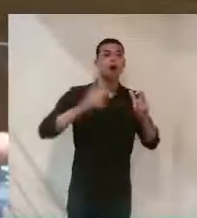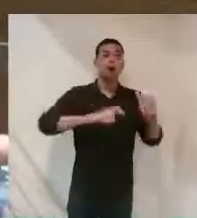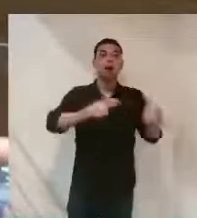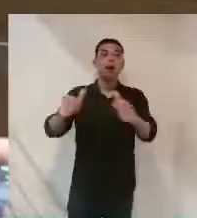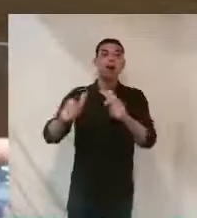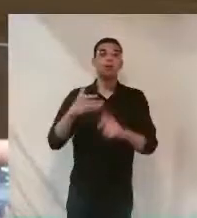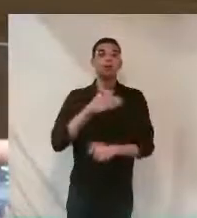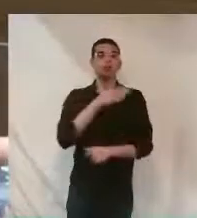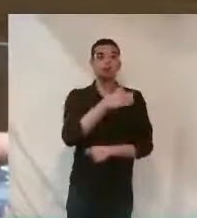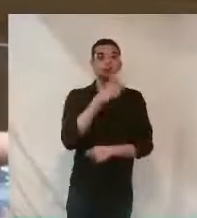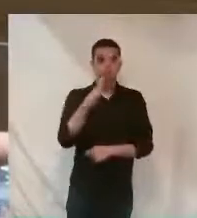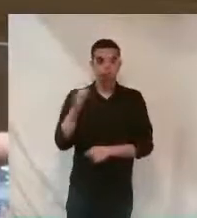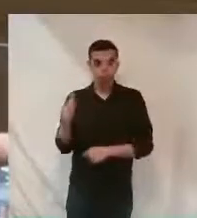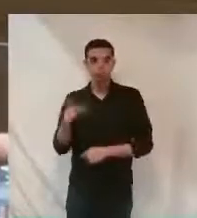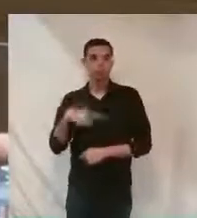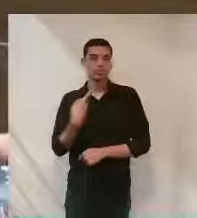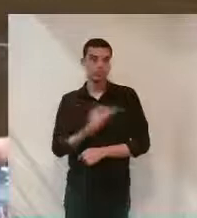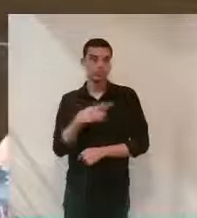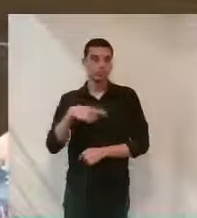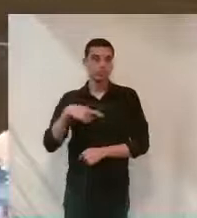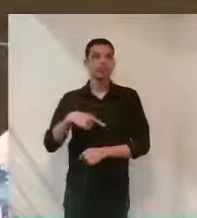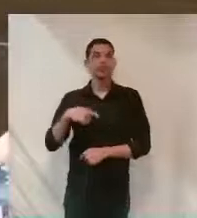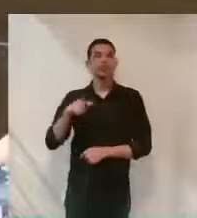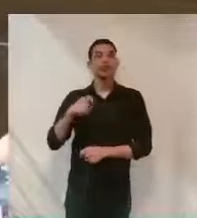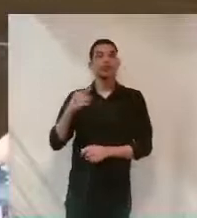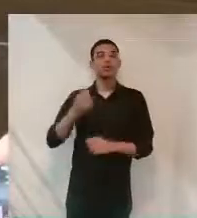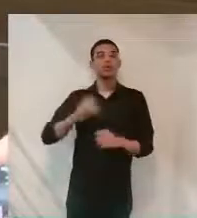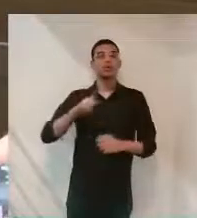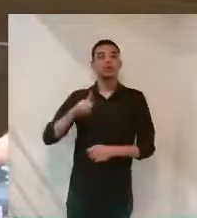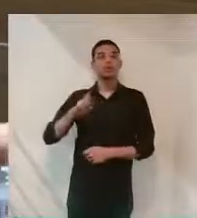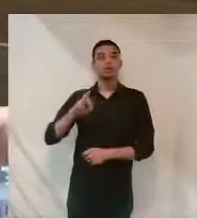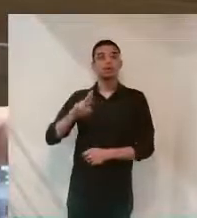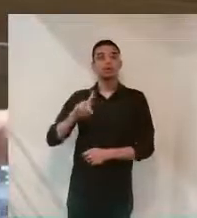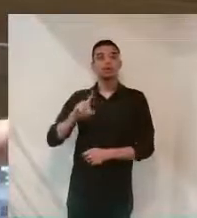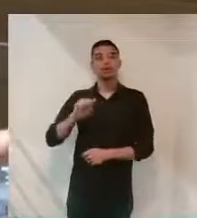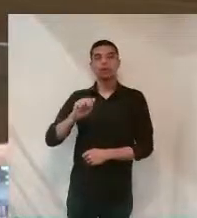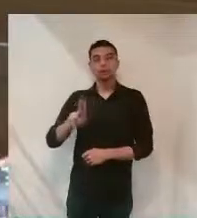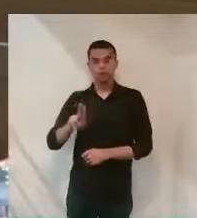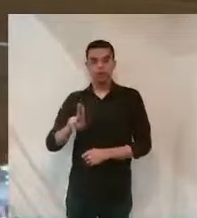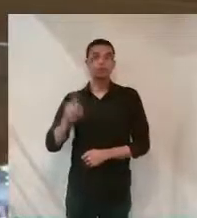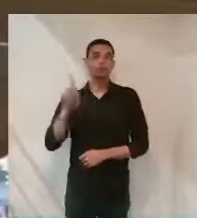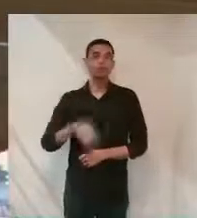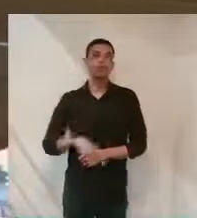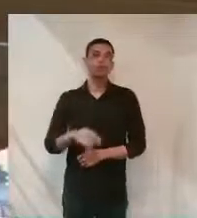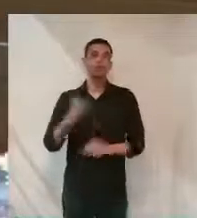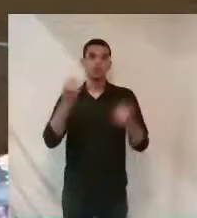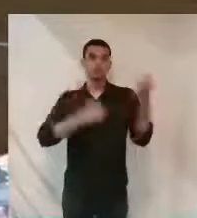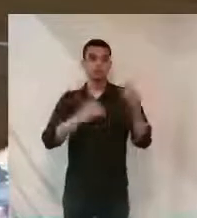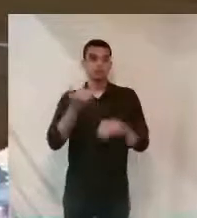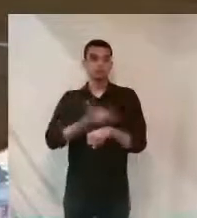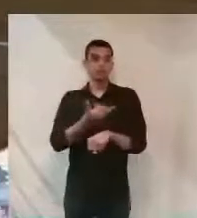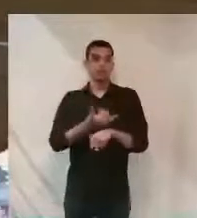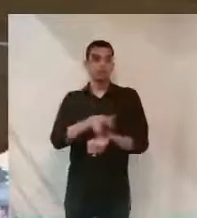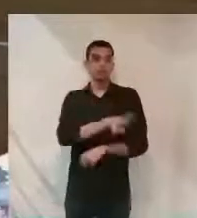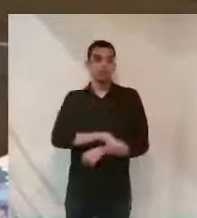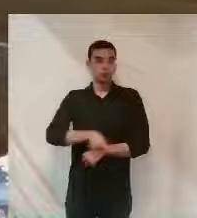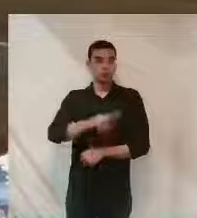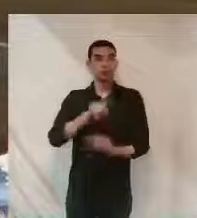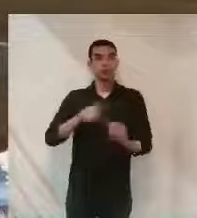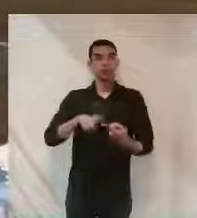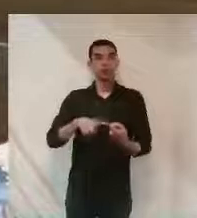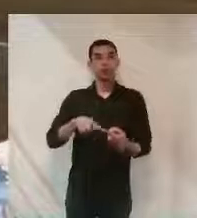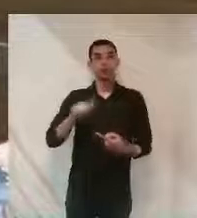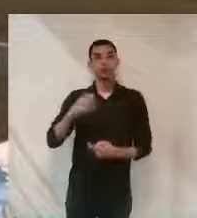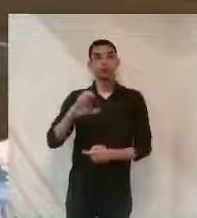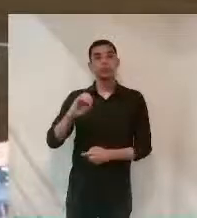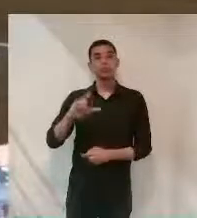e CSN. A Gerdau, hoje, é a maior recicladora de aço da América Latina, ArcelorMittal, o maior reciclador de